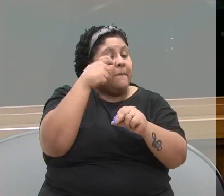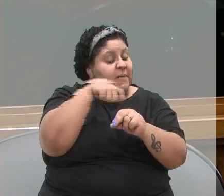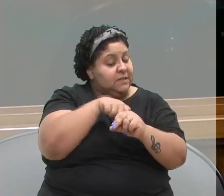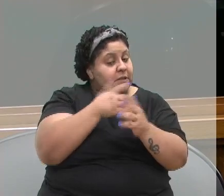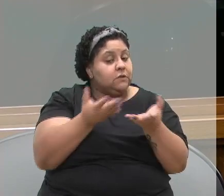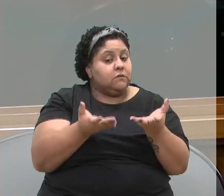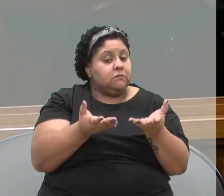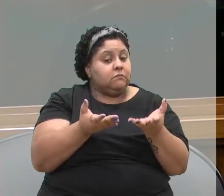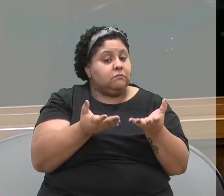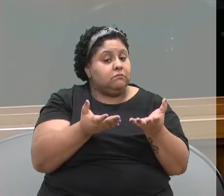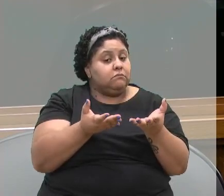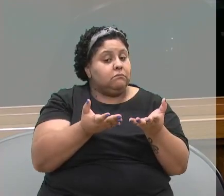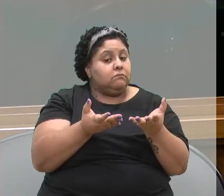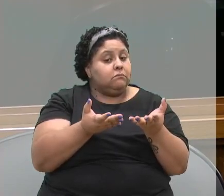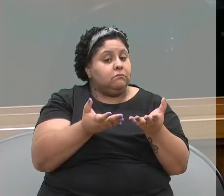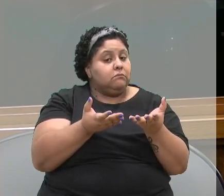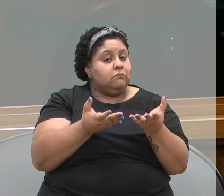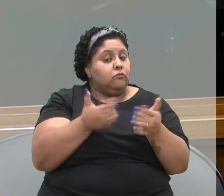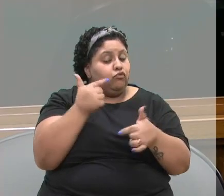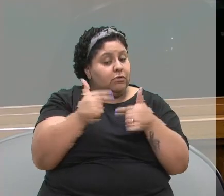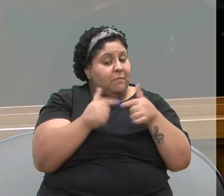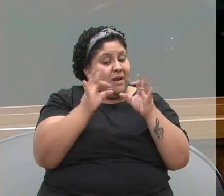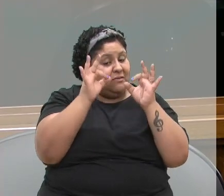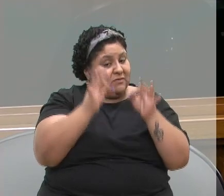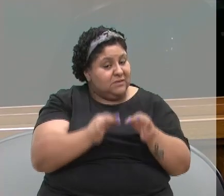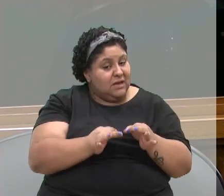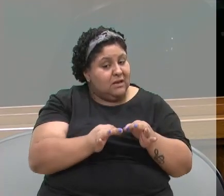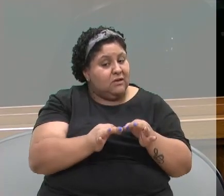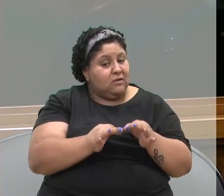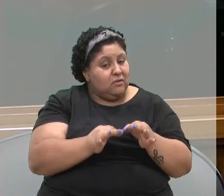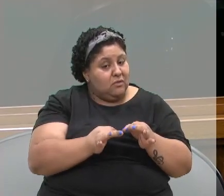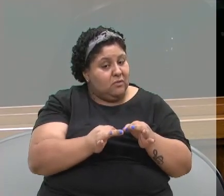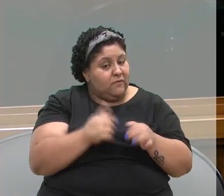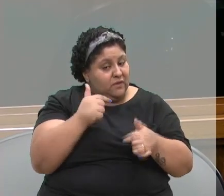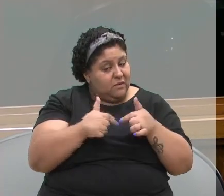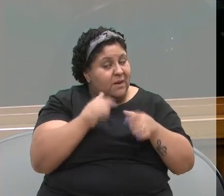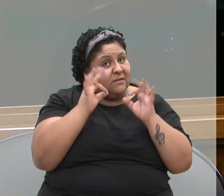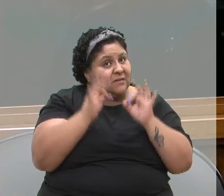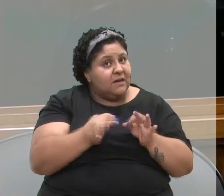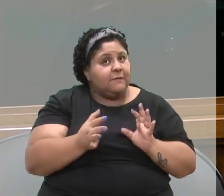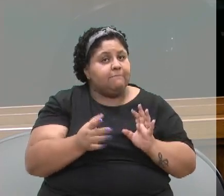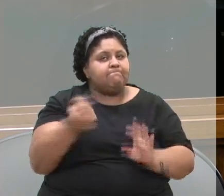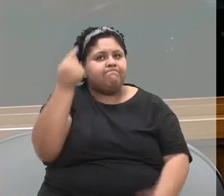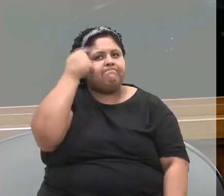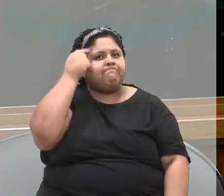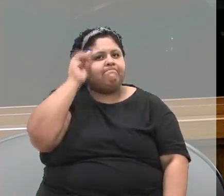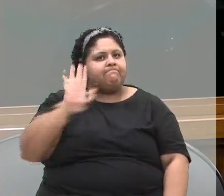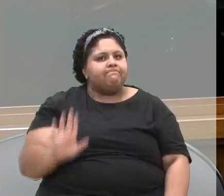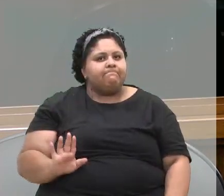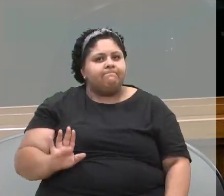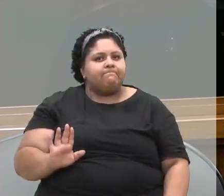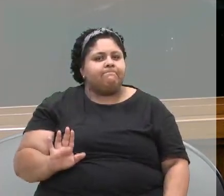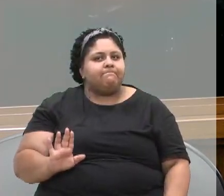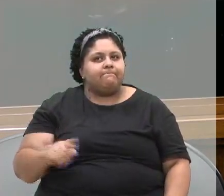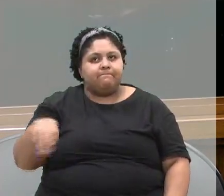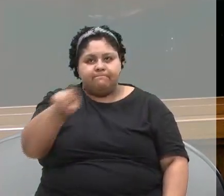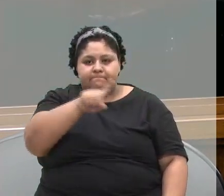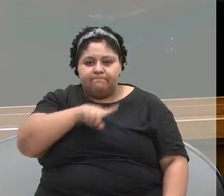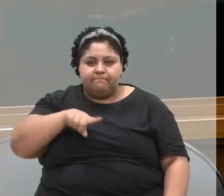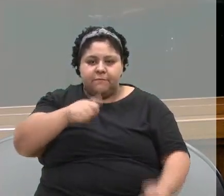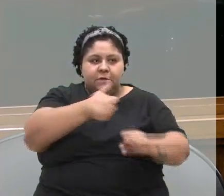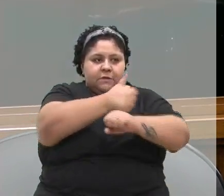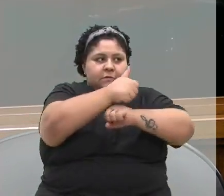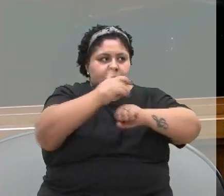mínimo de condições para prestar o seu trabalho. Vamos pensar que as agentes comunitários de